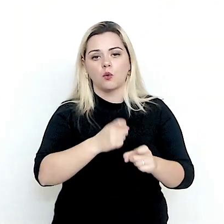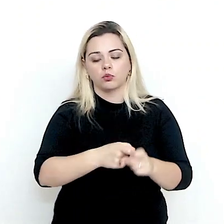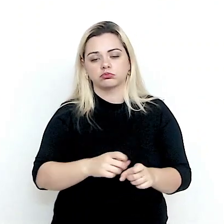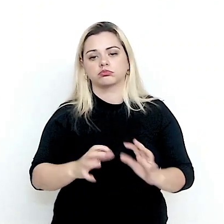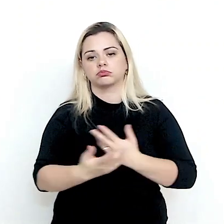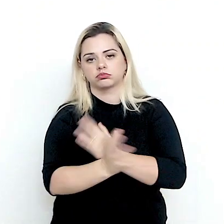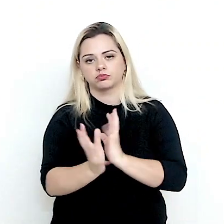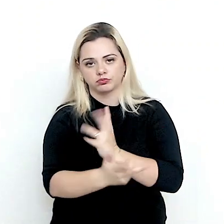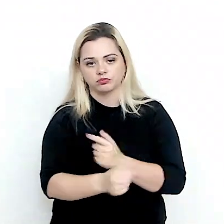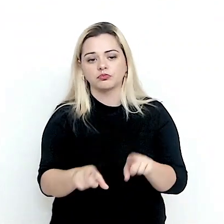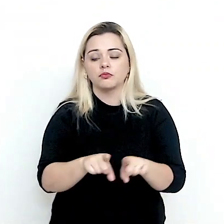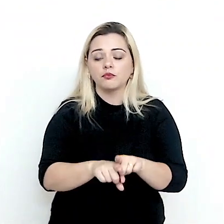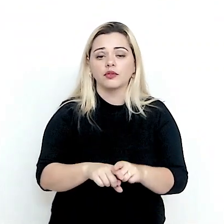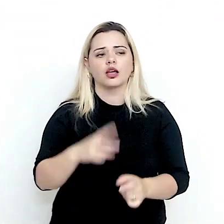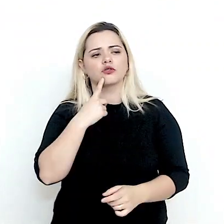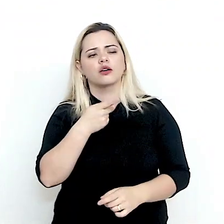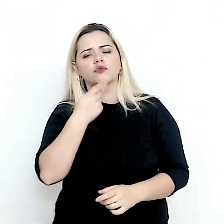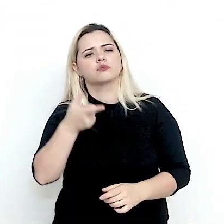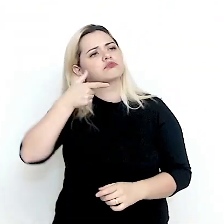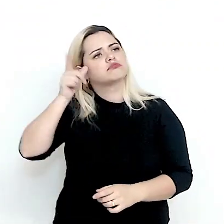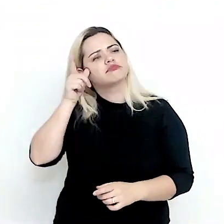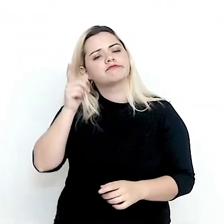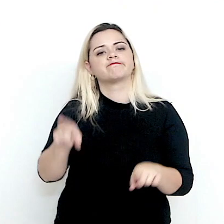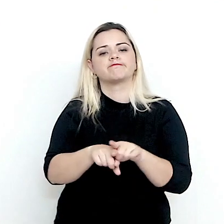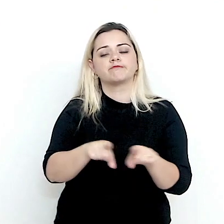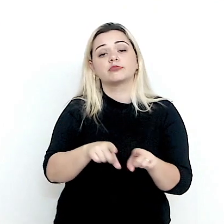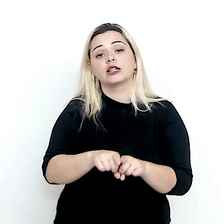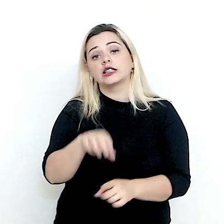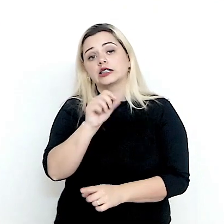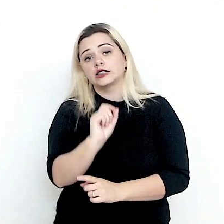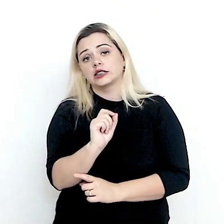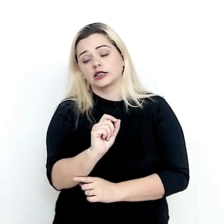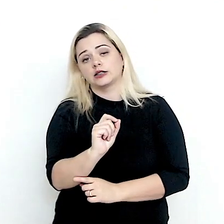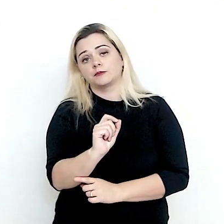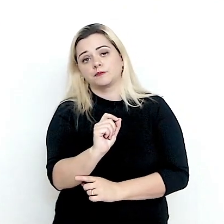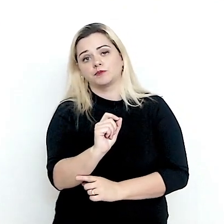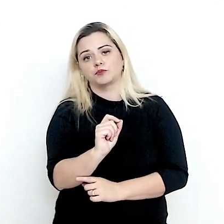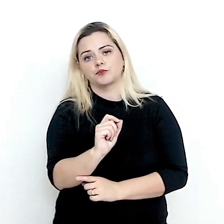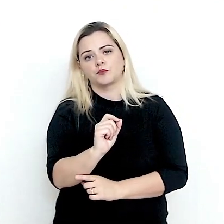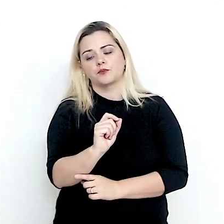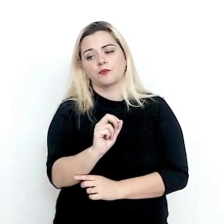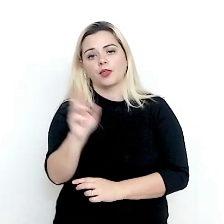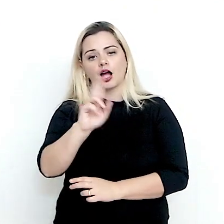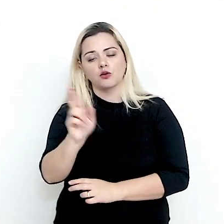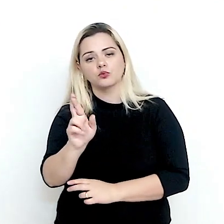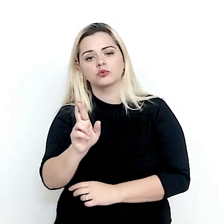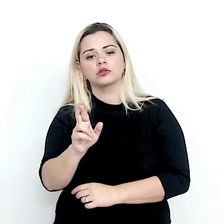já mencionei, creio que na parte anterior, que a parte russa